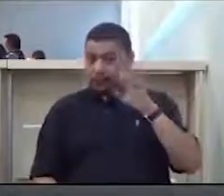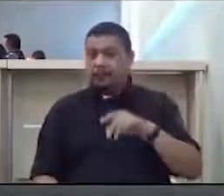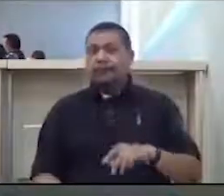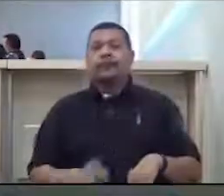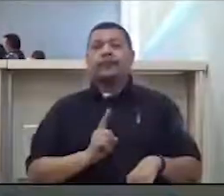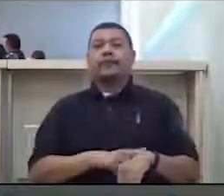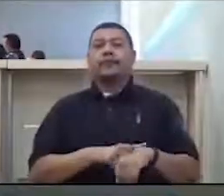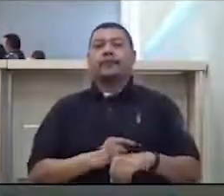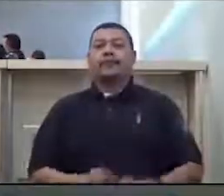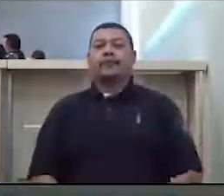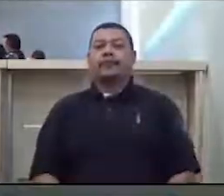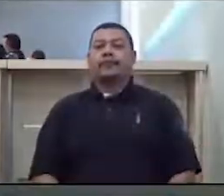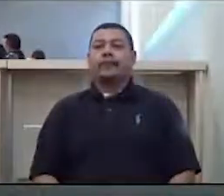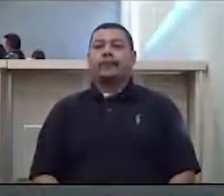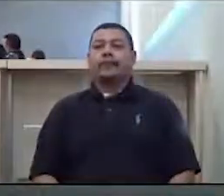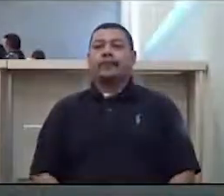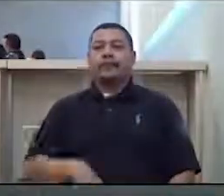ser?